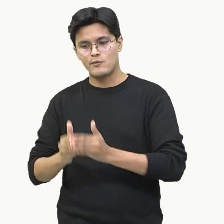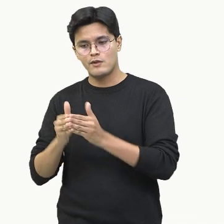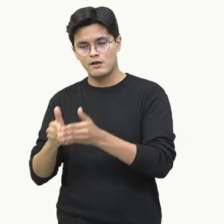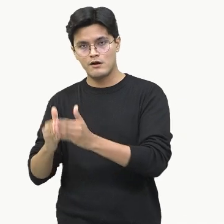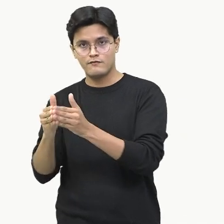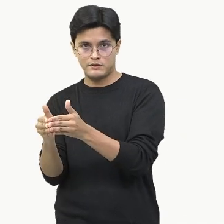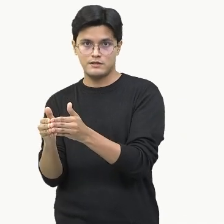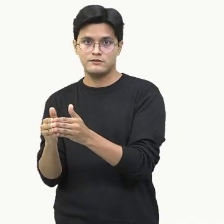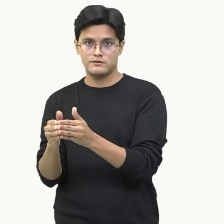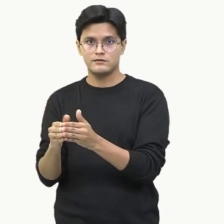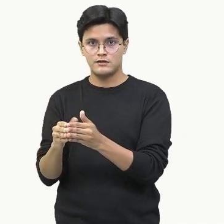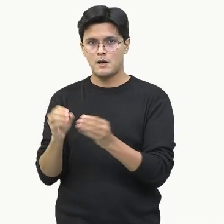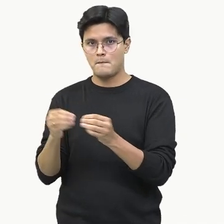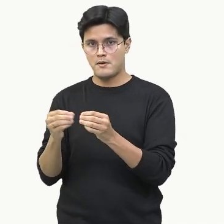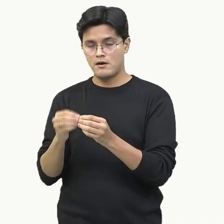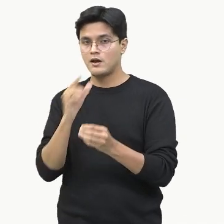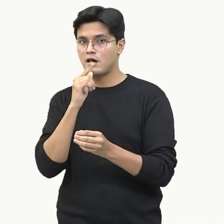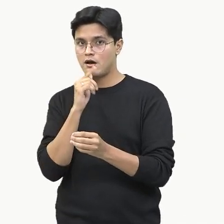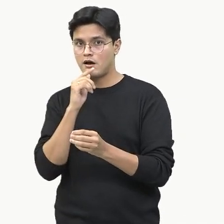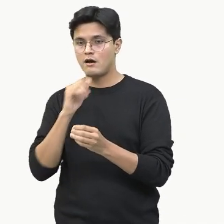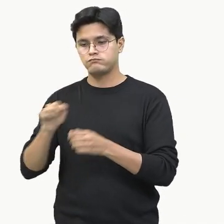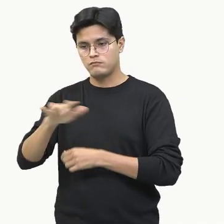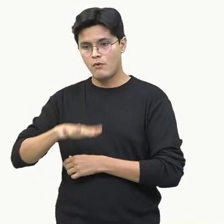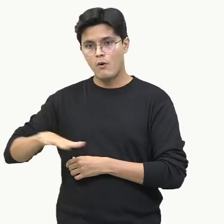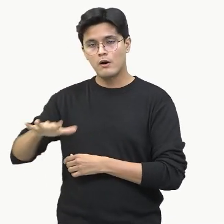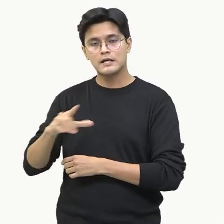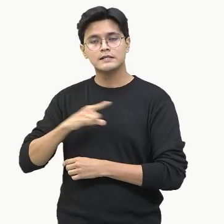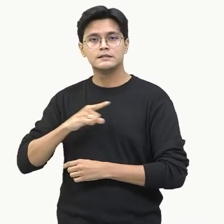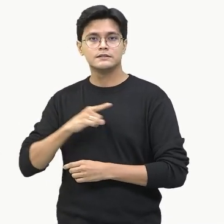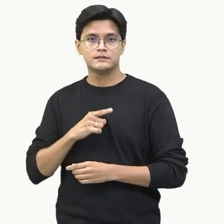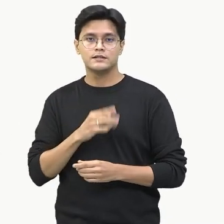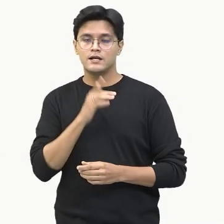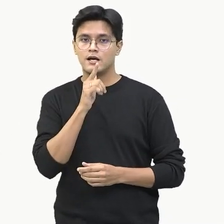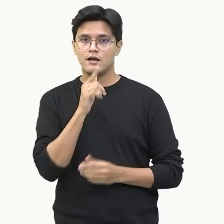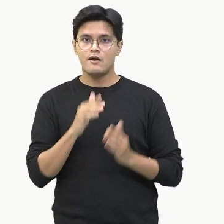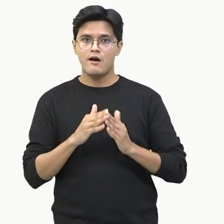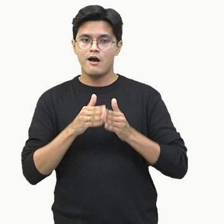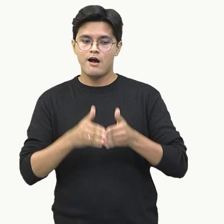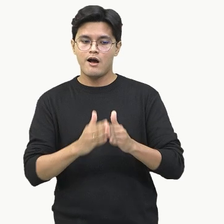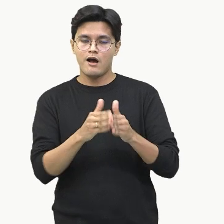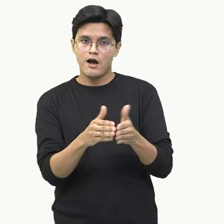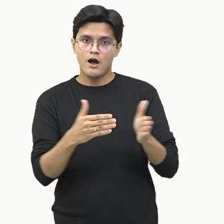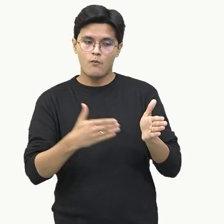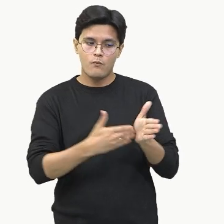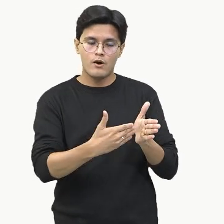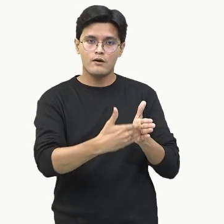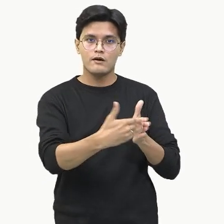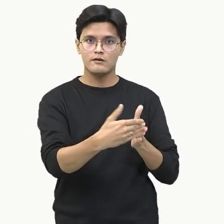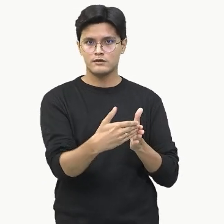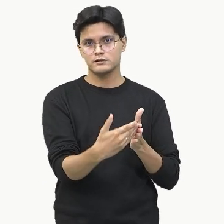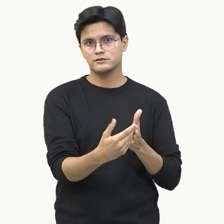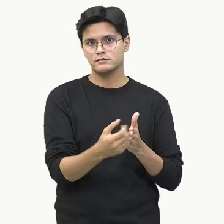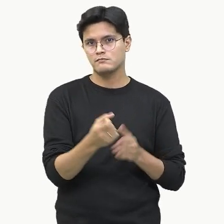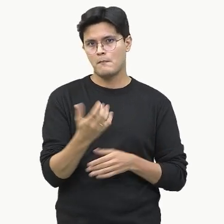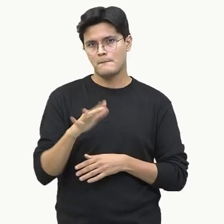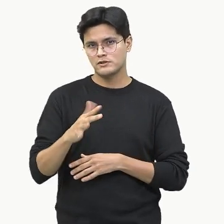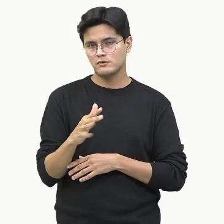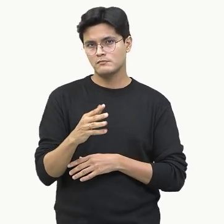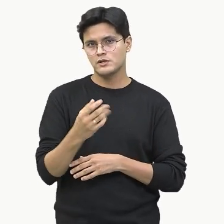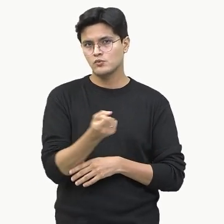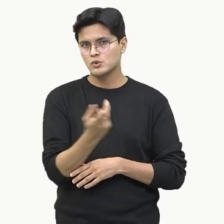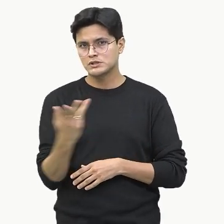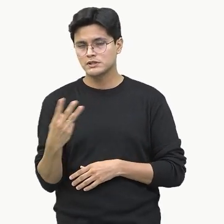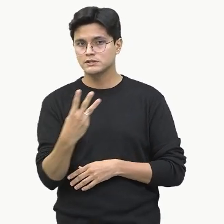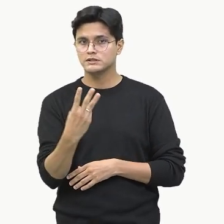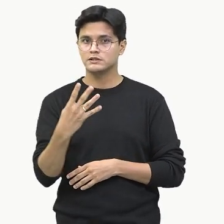e aí nós temos os portos né aproximadamente aqui 34 portos eh distribuídos aí espalhados por essa